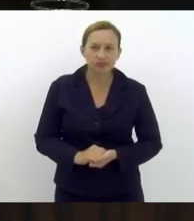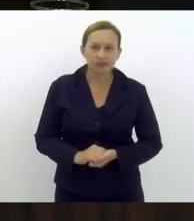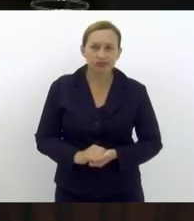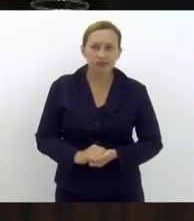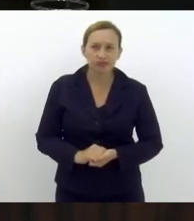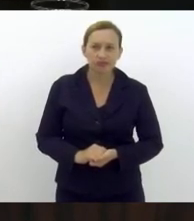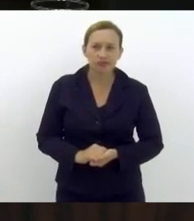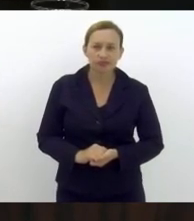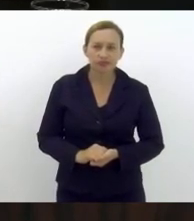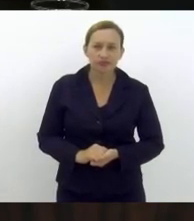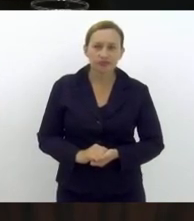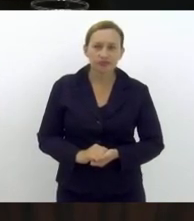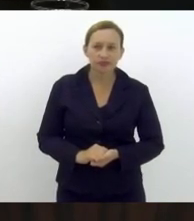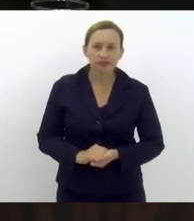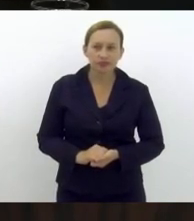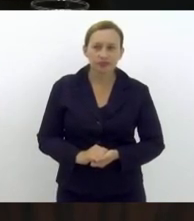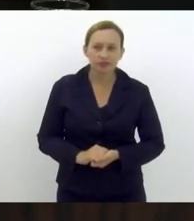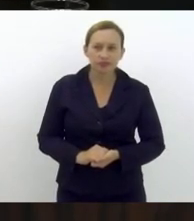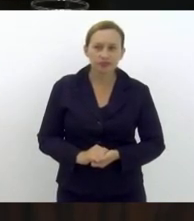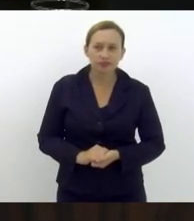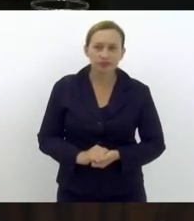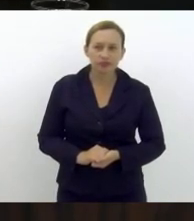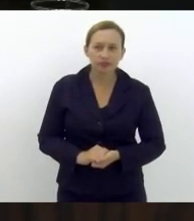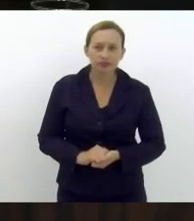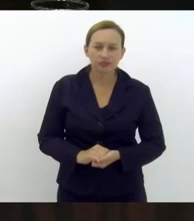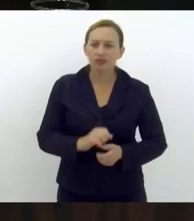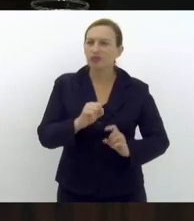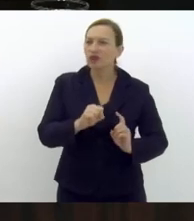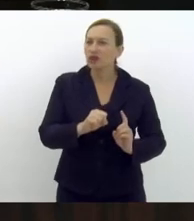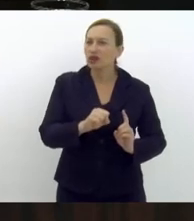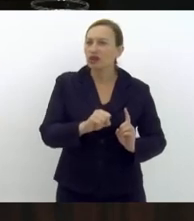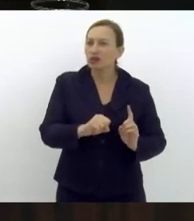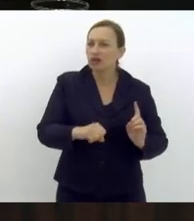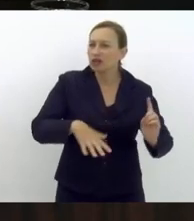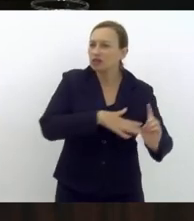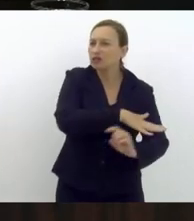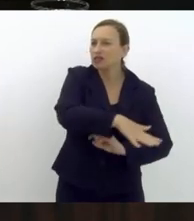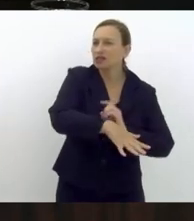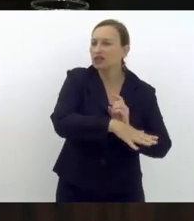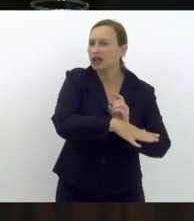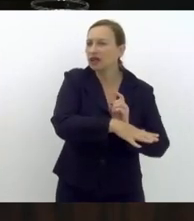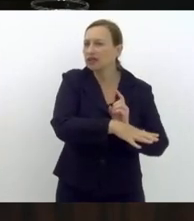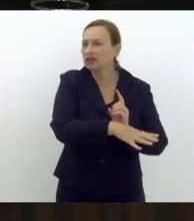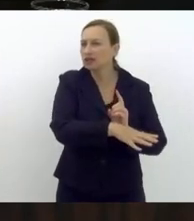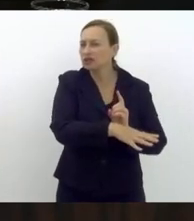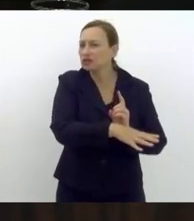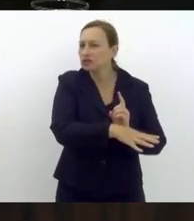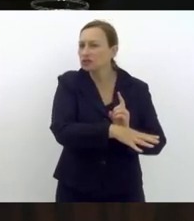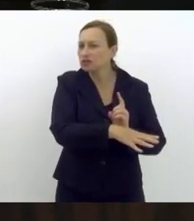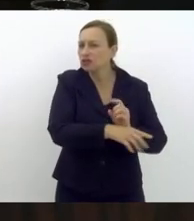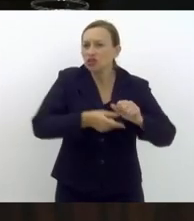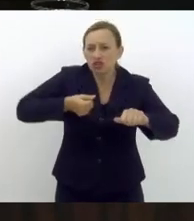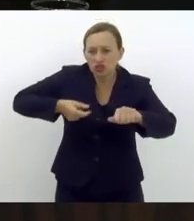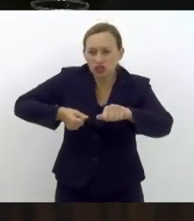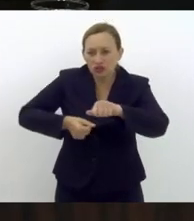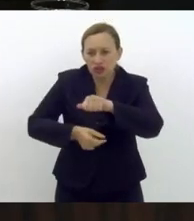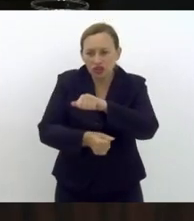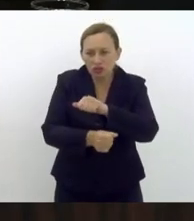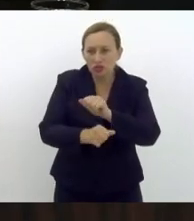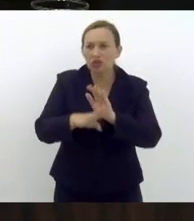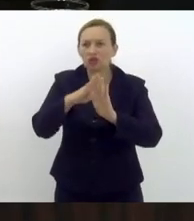da sociedade que menciona no programa de atração de investimento